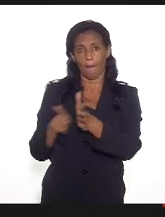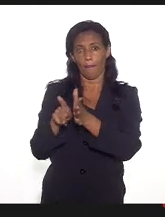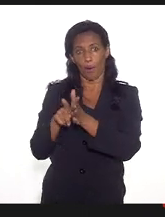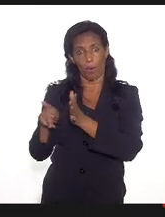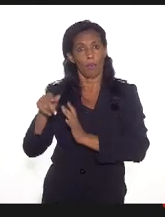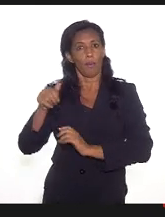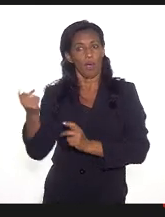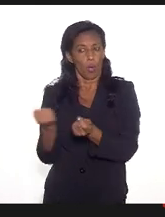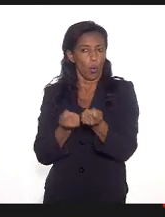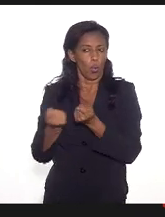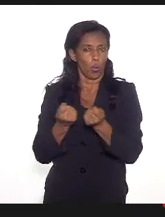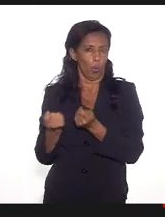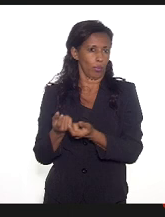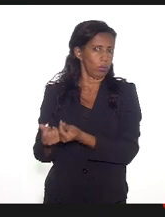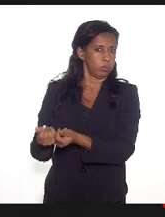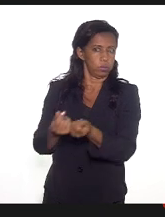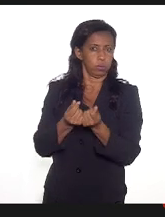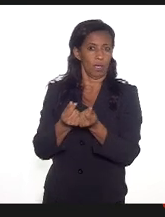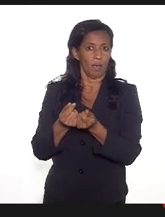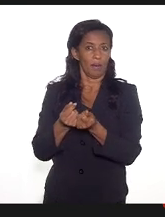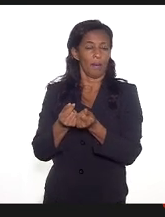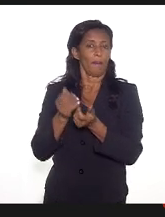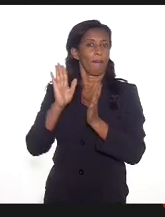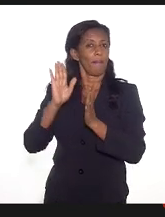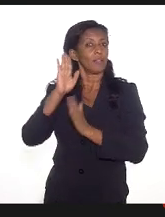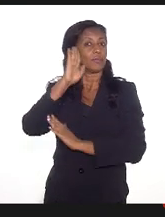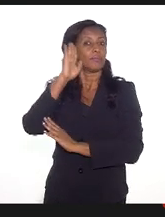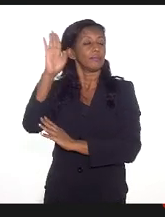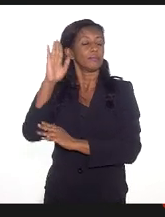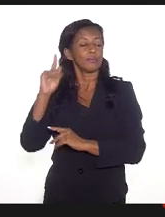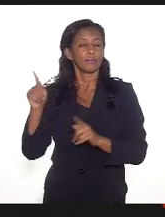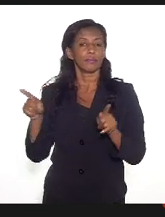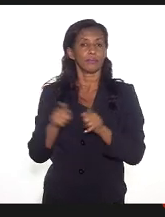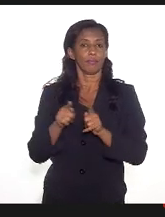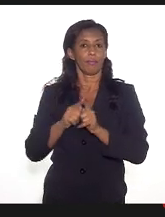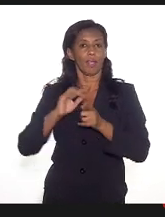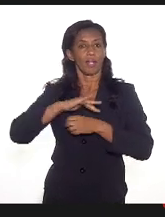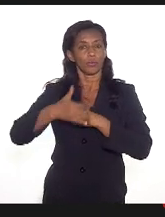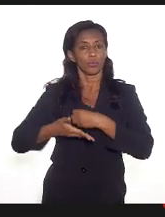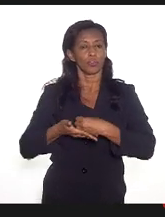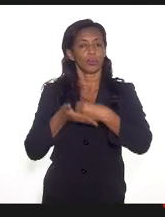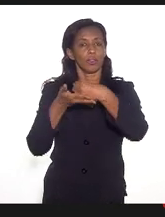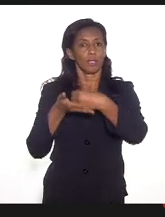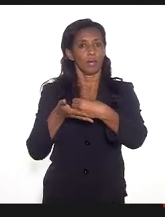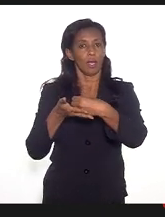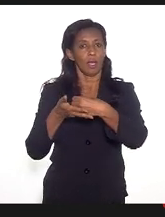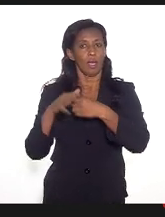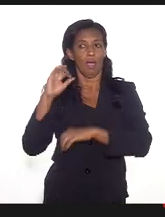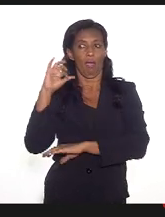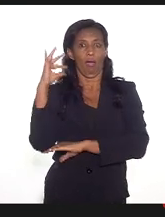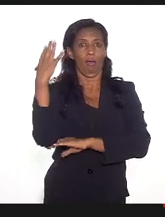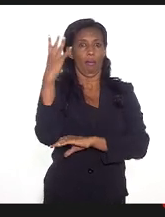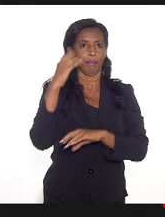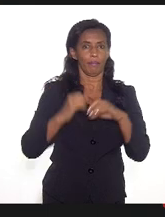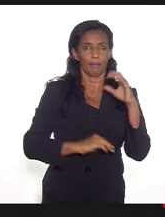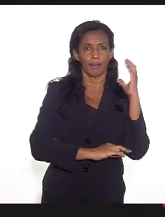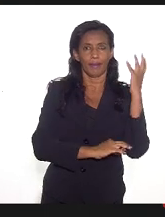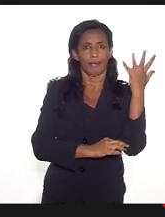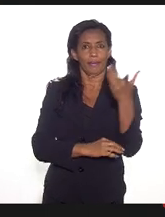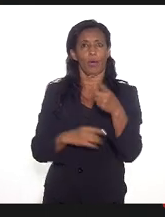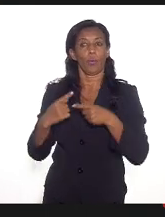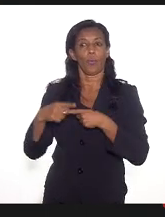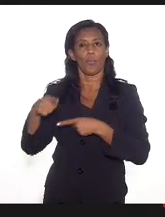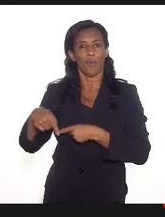si, econômico-financeira, mas fundamentalmente a sustentabilidade ambiental, porque isso